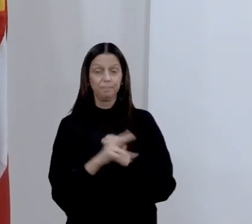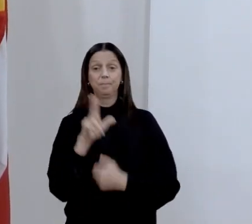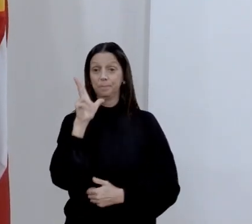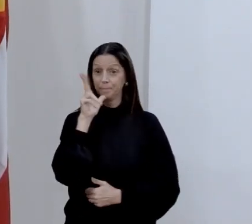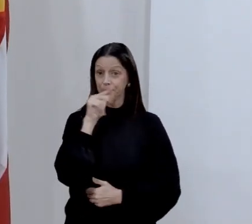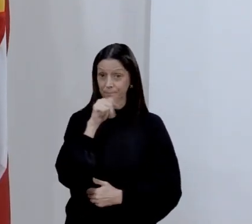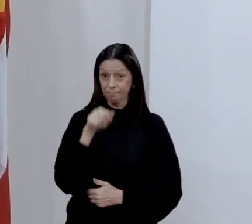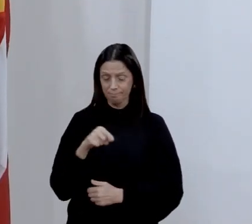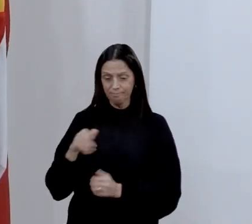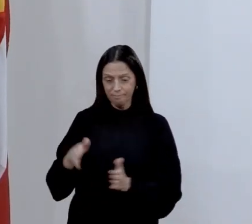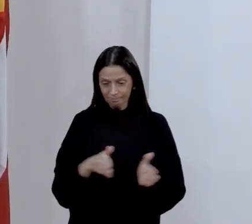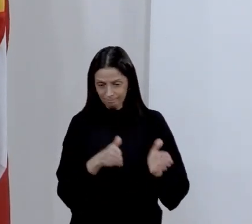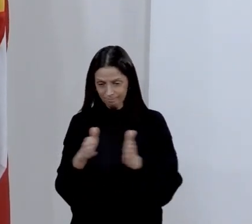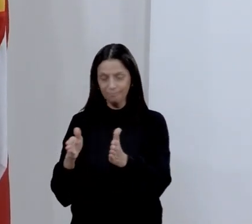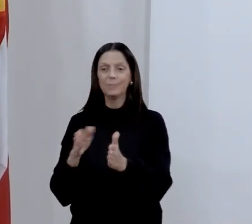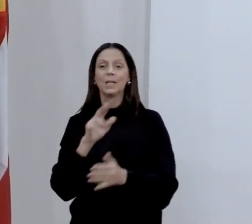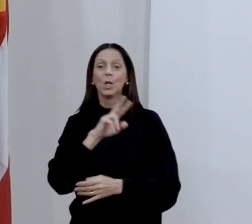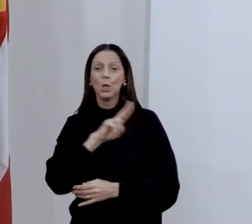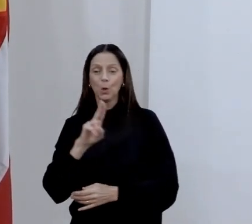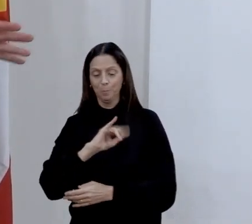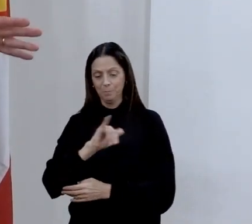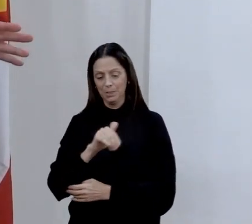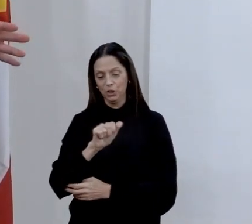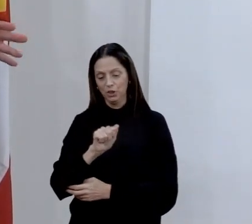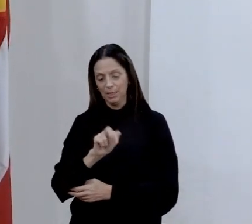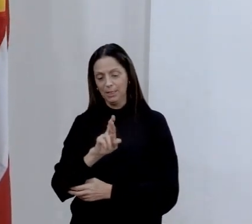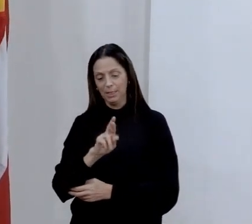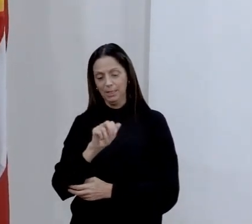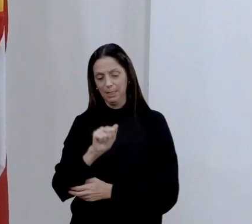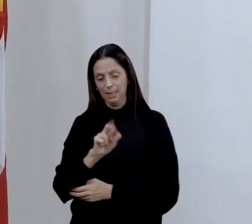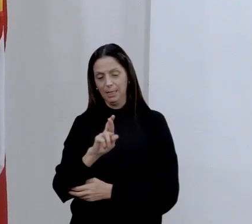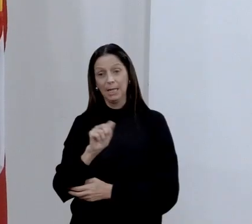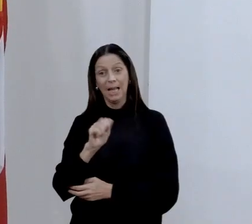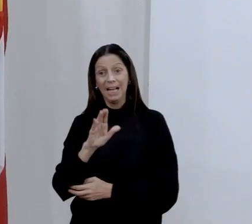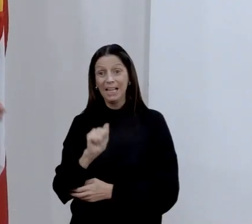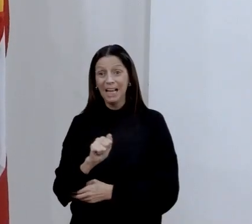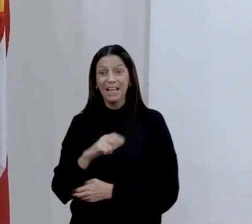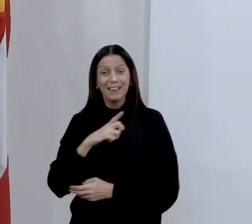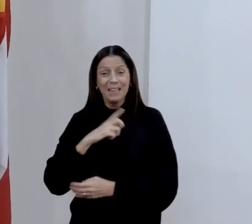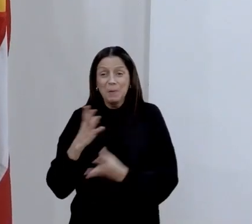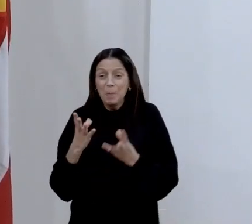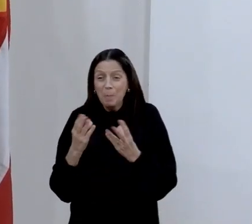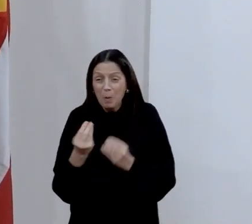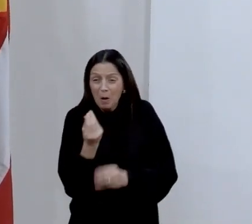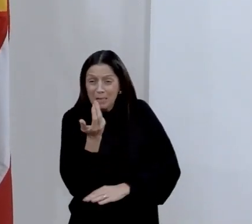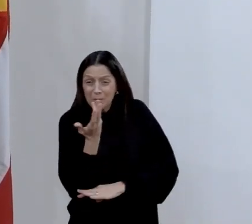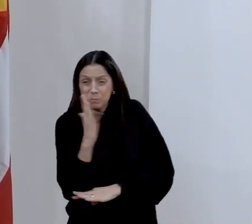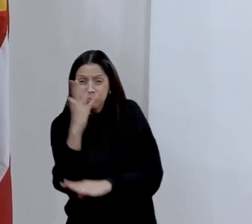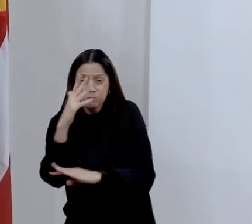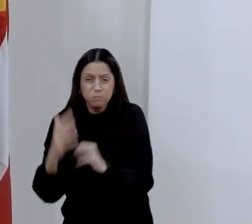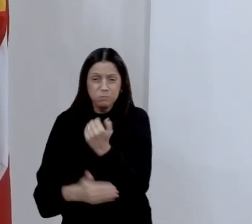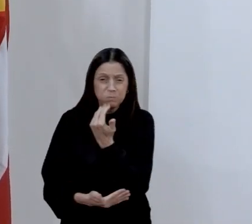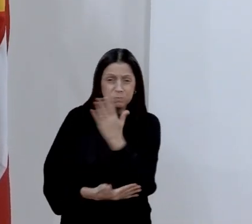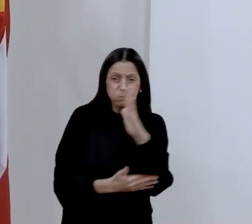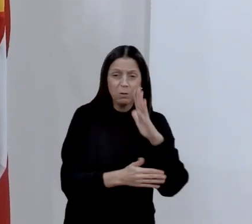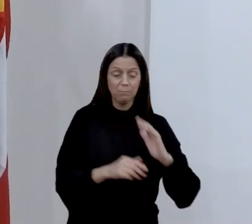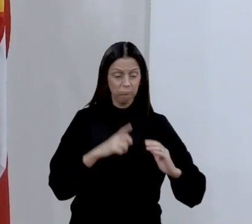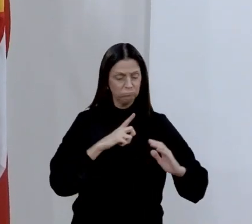do Jararaca mesmo assim é complicadíssima. Está fechado, mato fechado, várias empresas ali